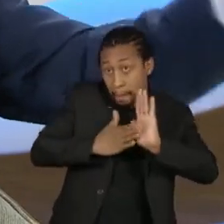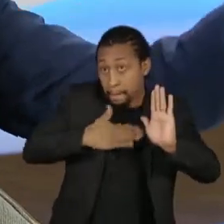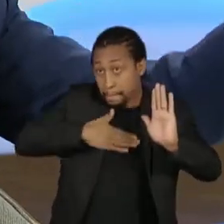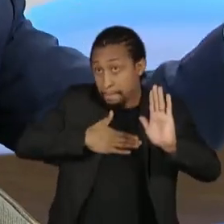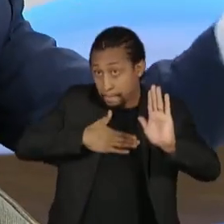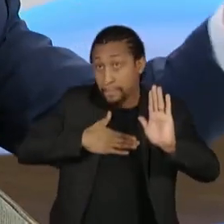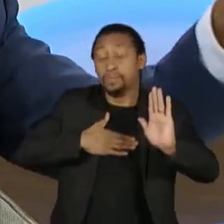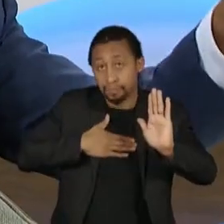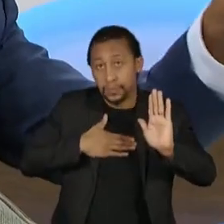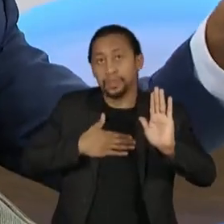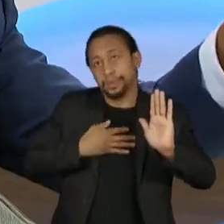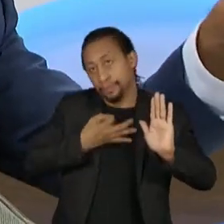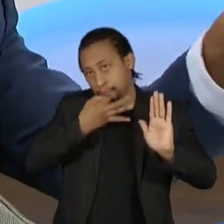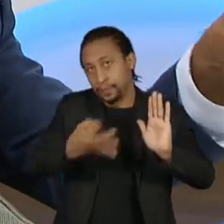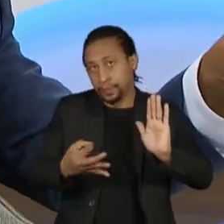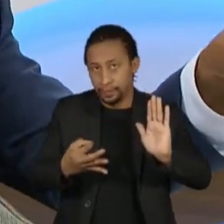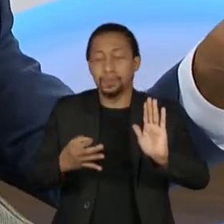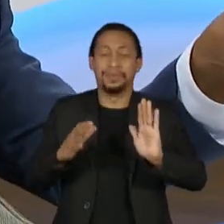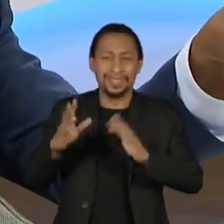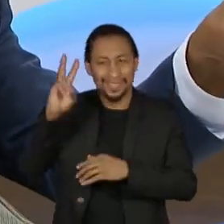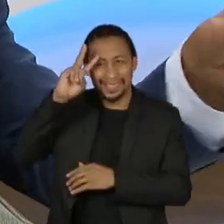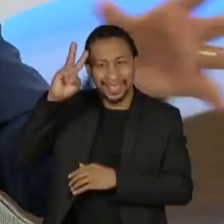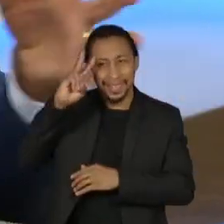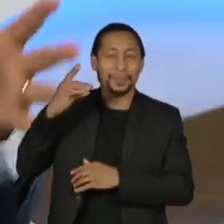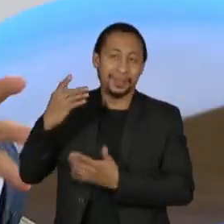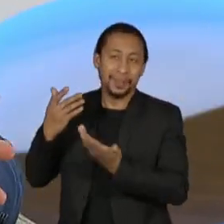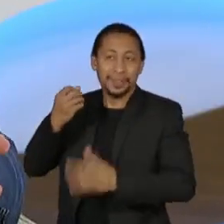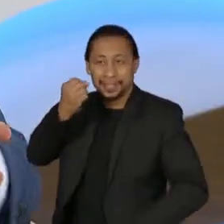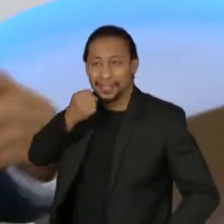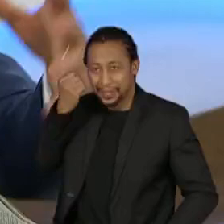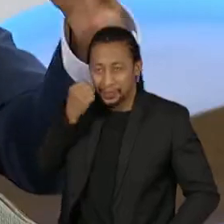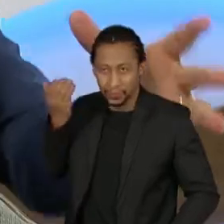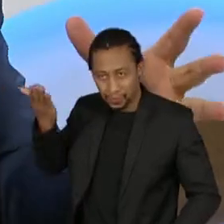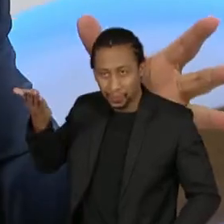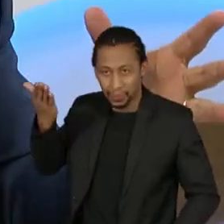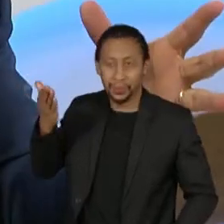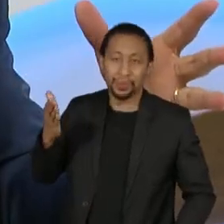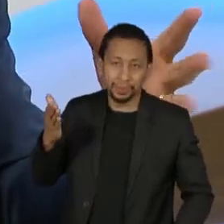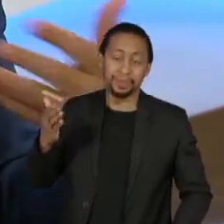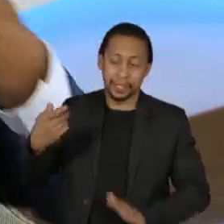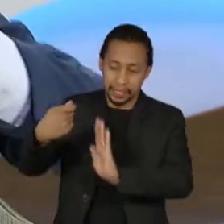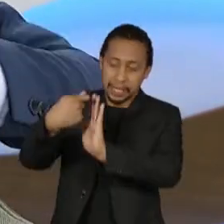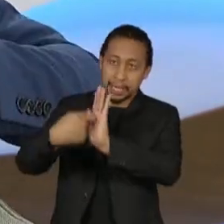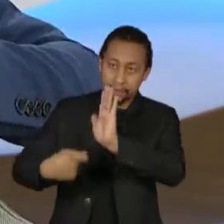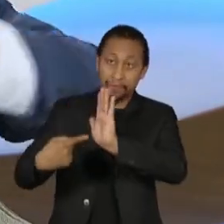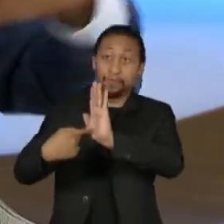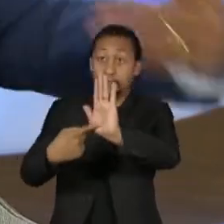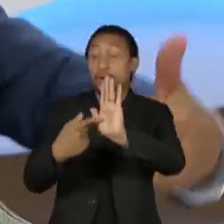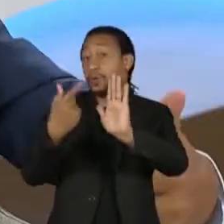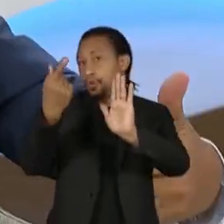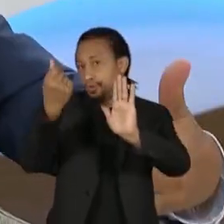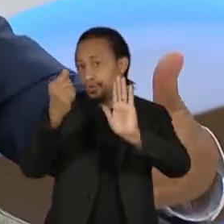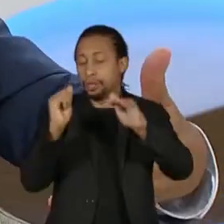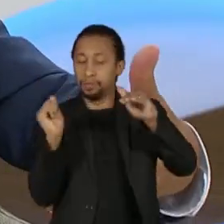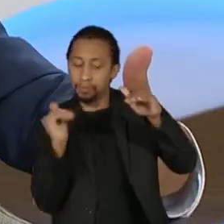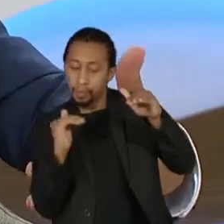que o senador Jean Paul, que foi o relator, tinha como referência do Fundo de Estabilização, que